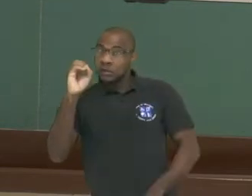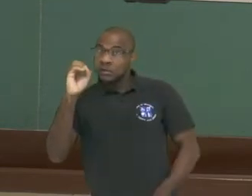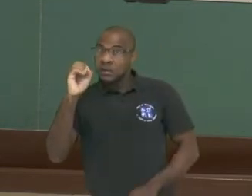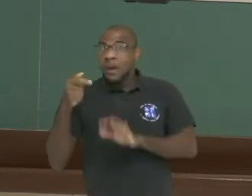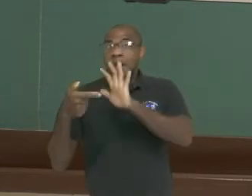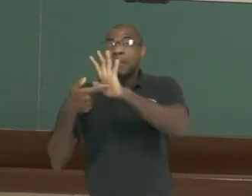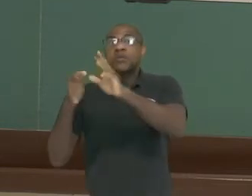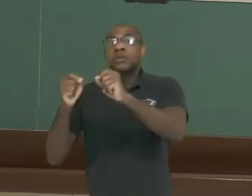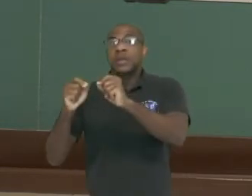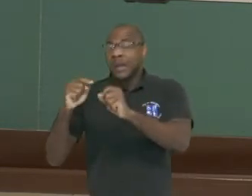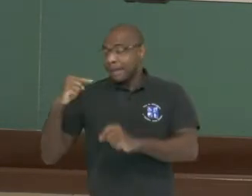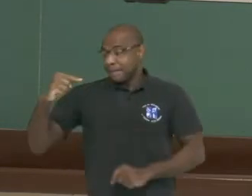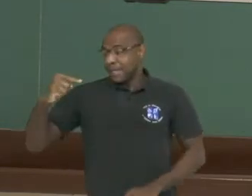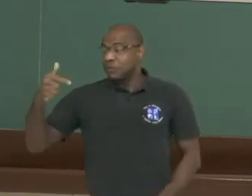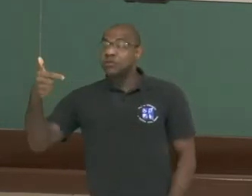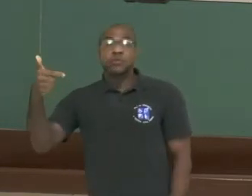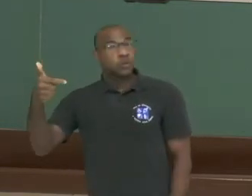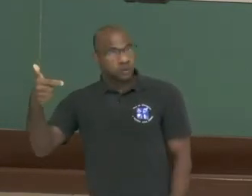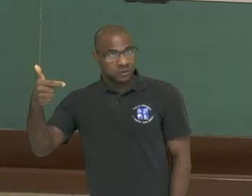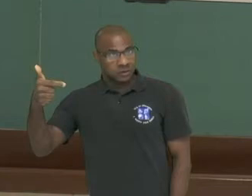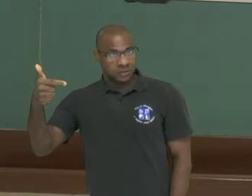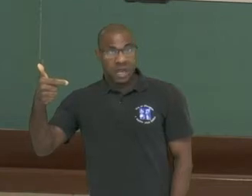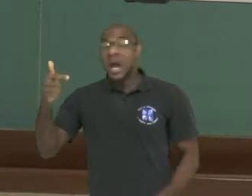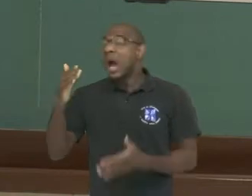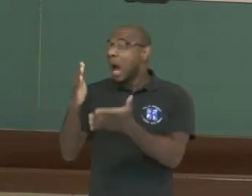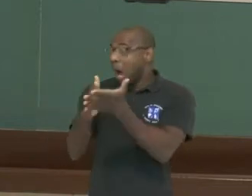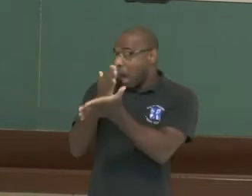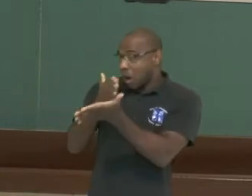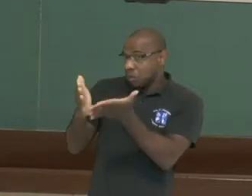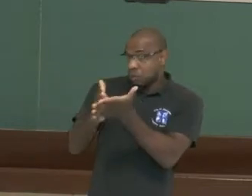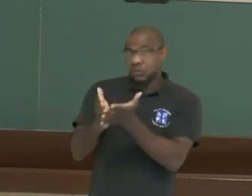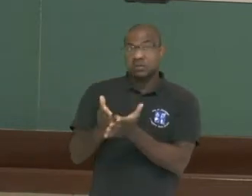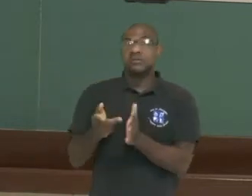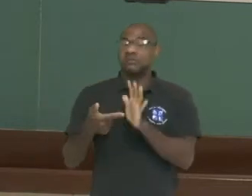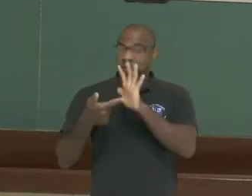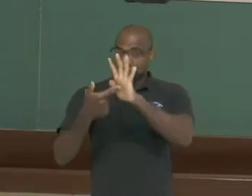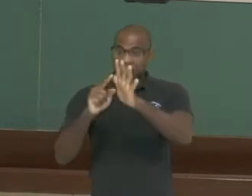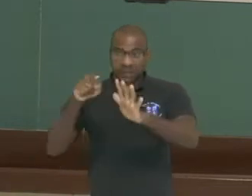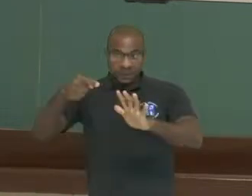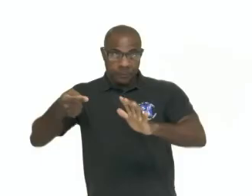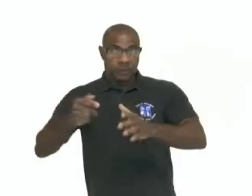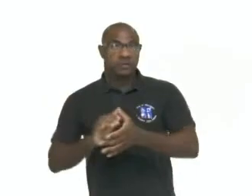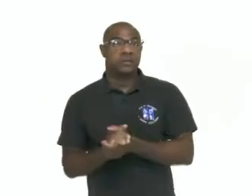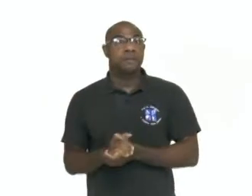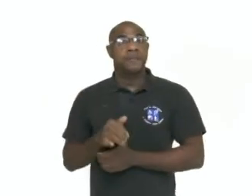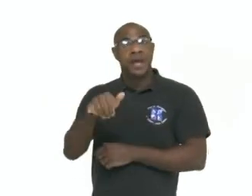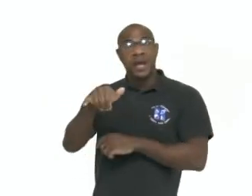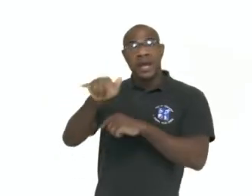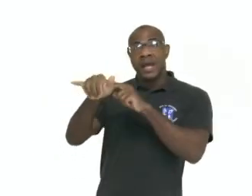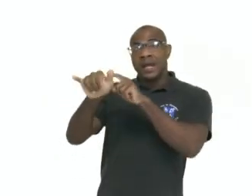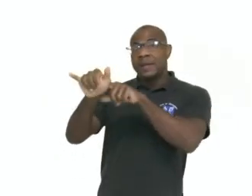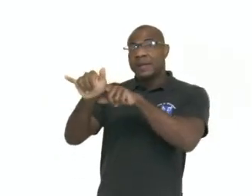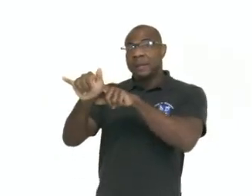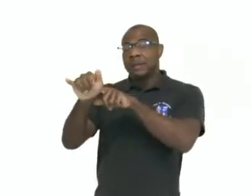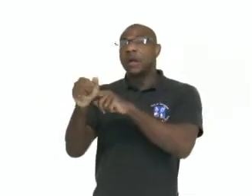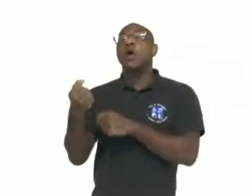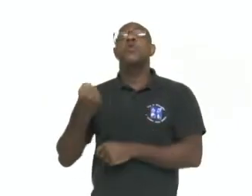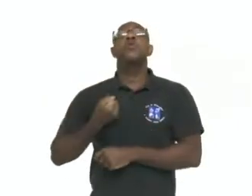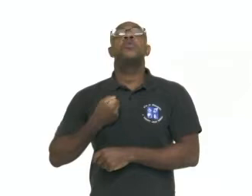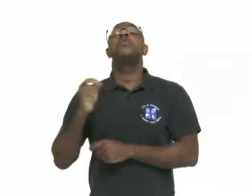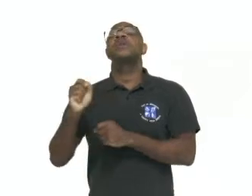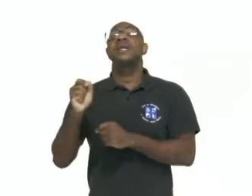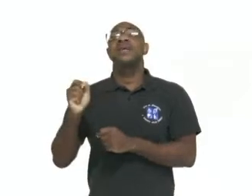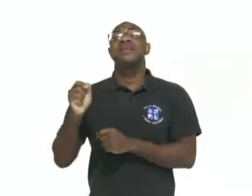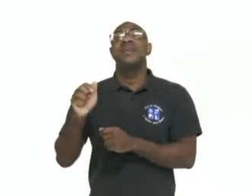com o NOx -2, exceto para alguns que vamos ver adiante. O Y é o número de átomos do elemento químico